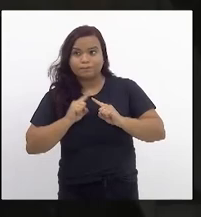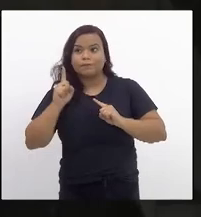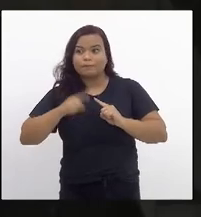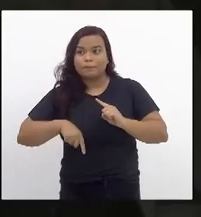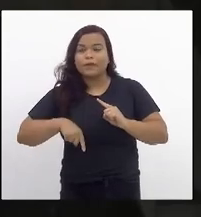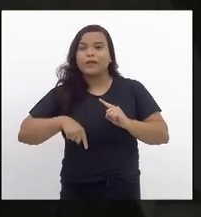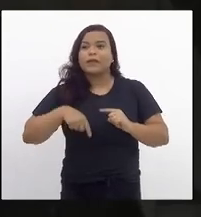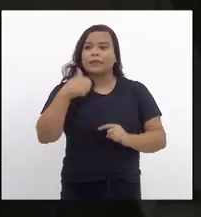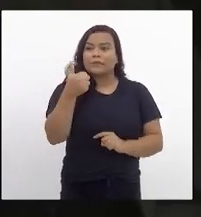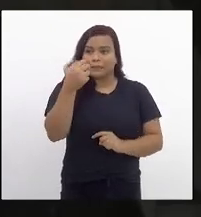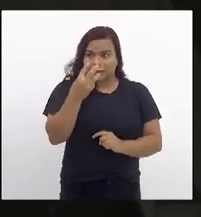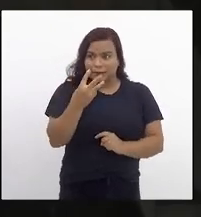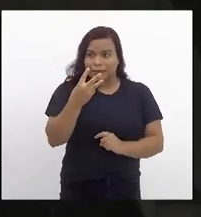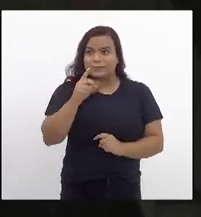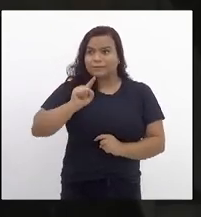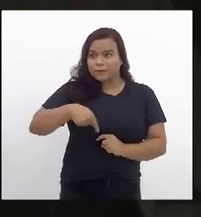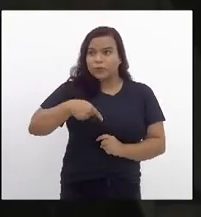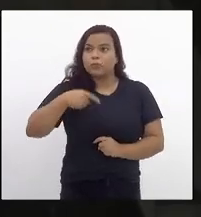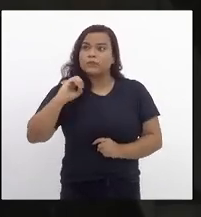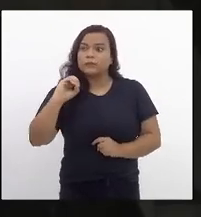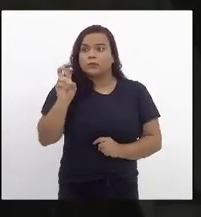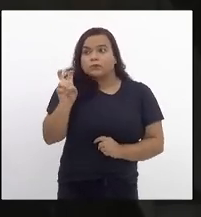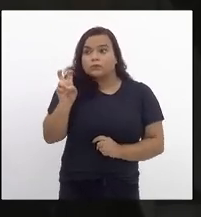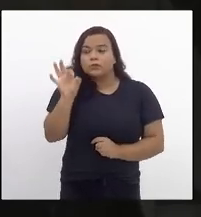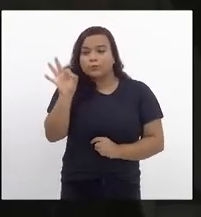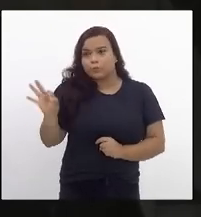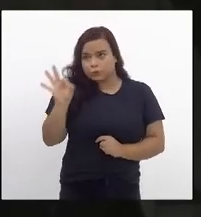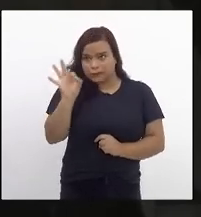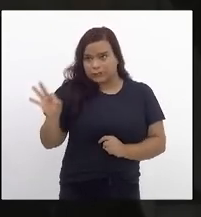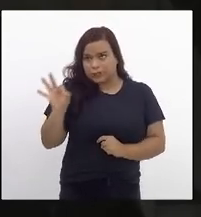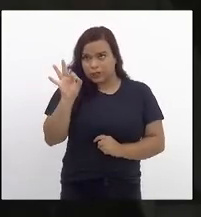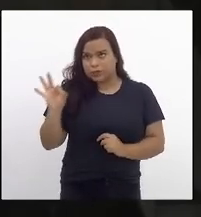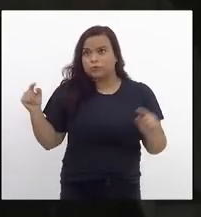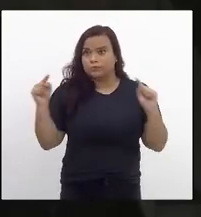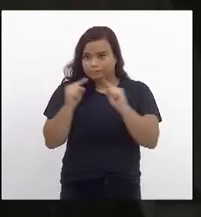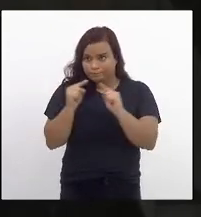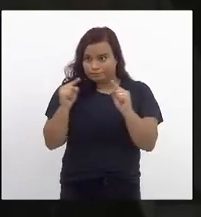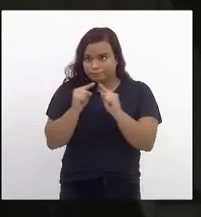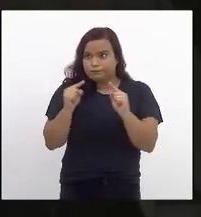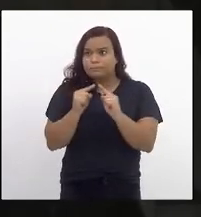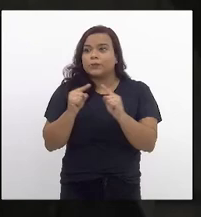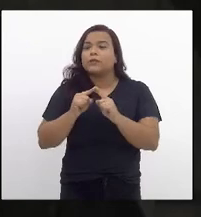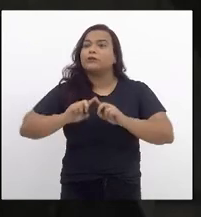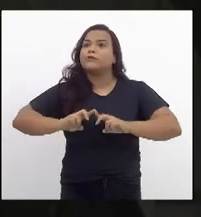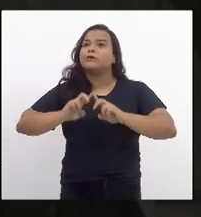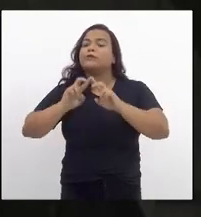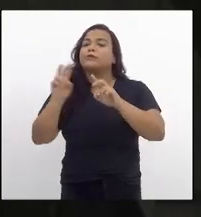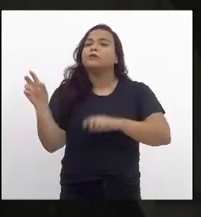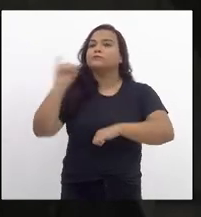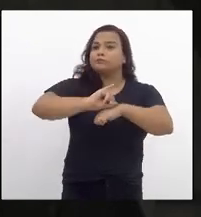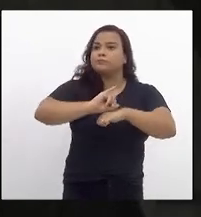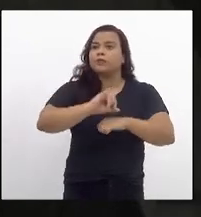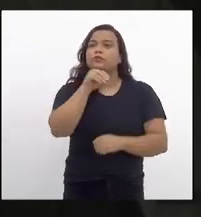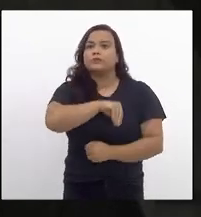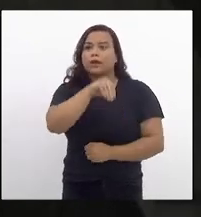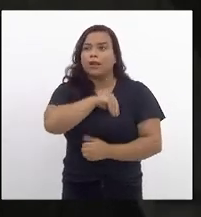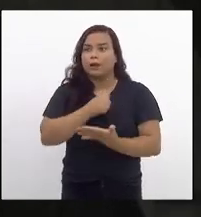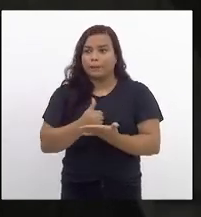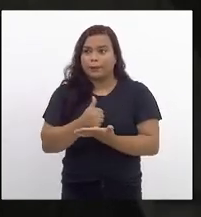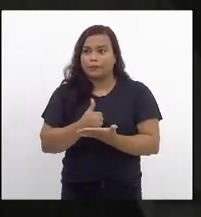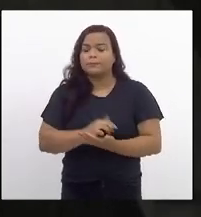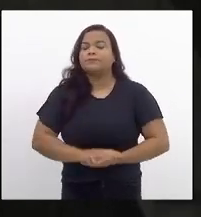a 13,05 por cento de incidência sobre o salário básico